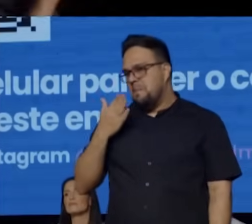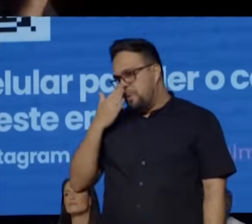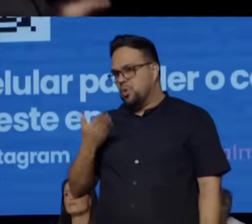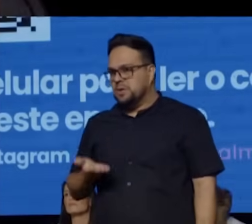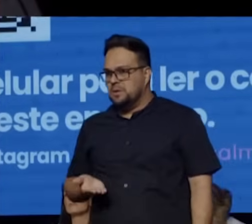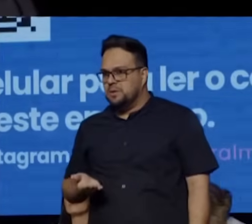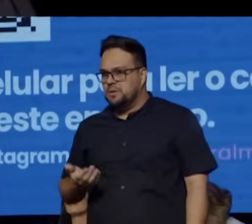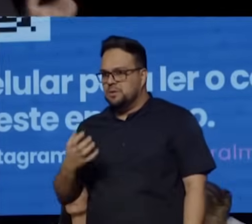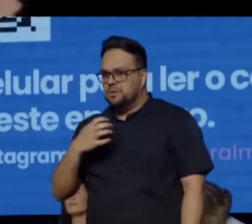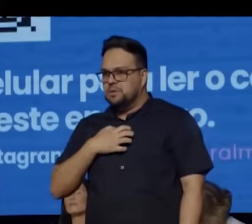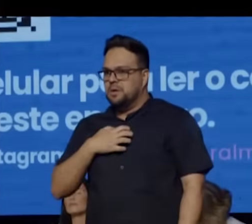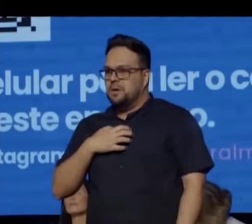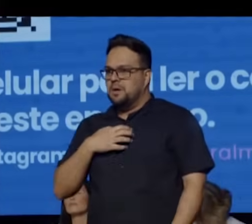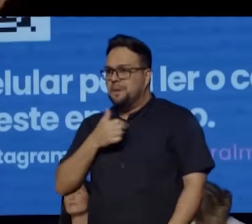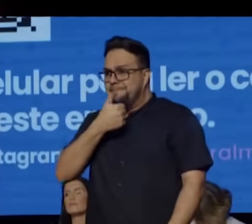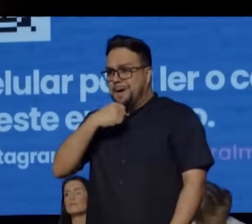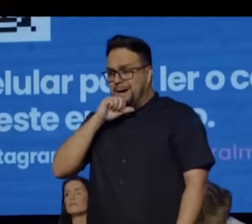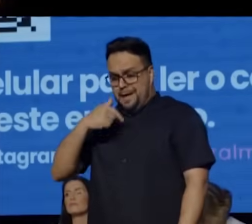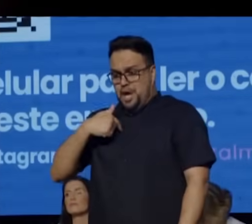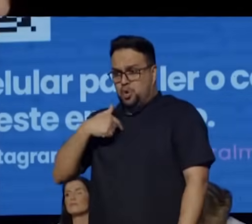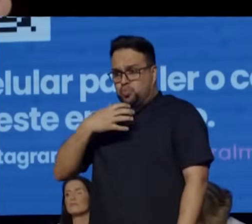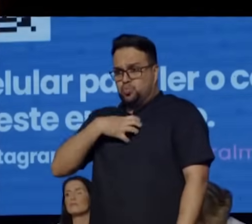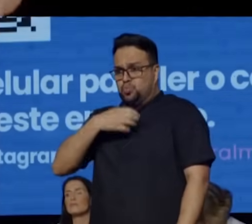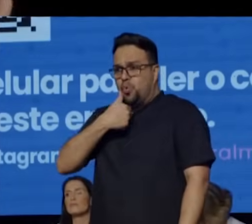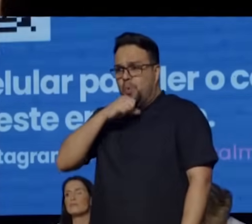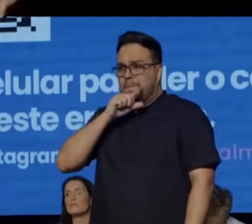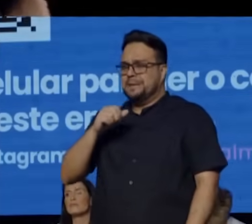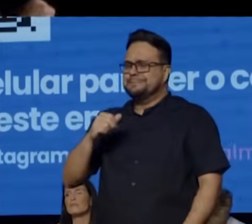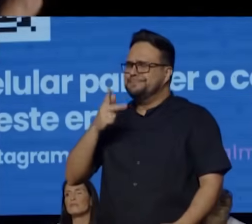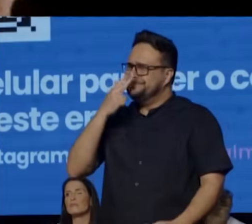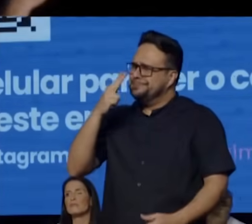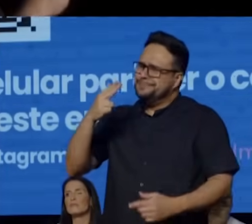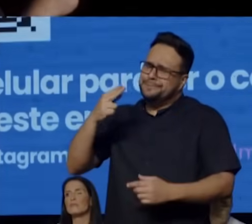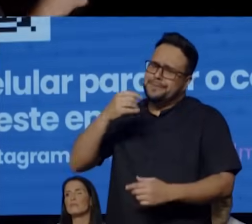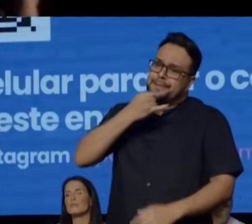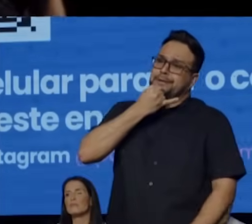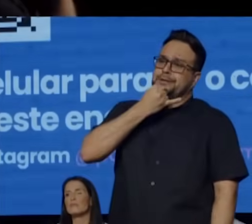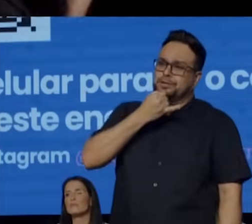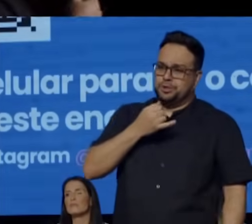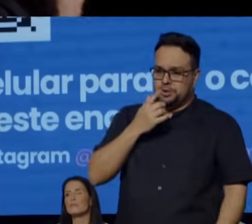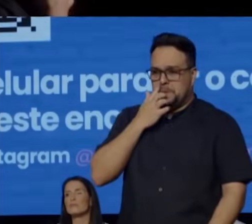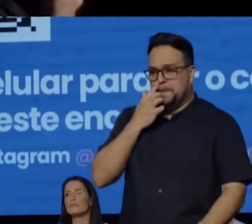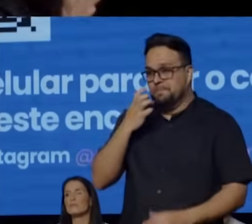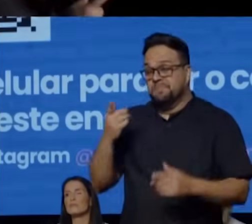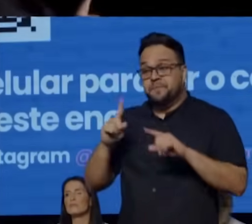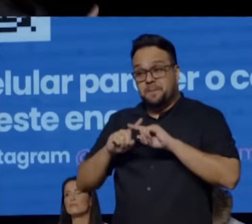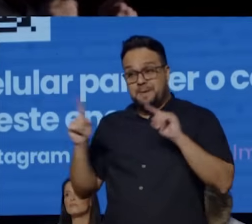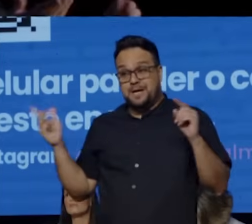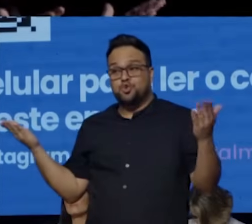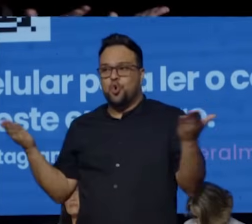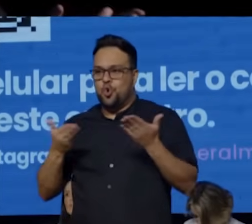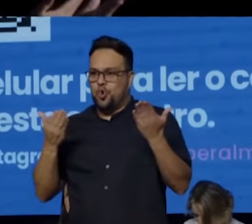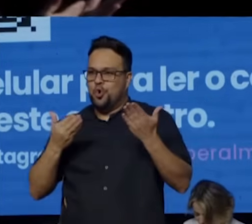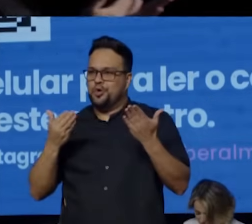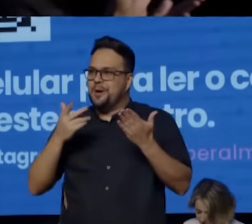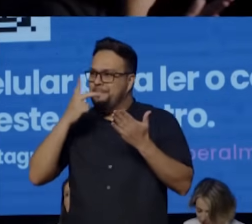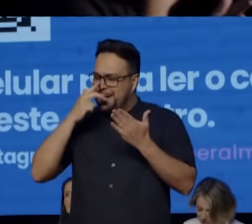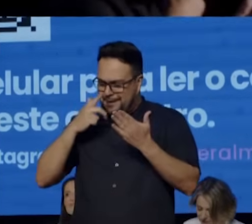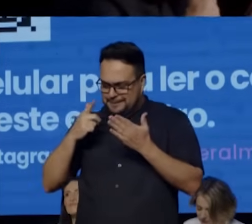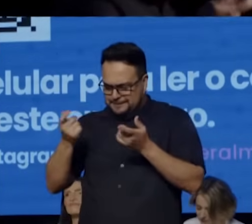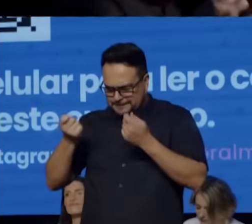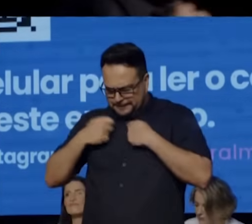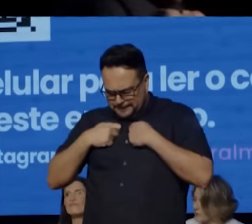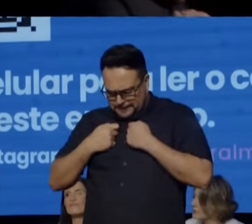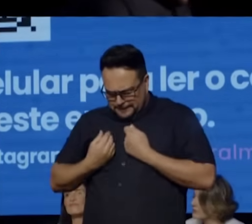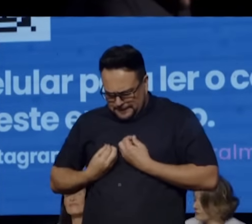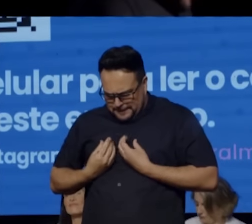Isso entristece o coração de cada mãe. Mas eu quero dizer para vocês que hoje eu sou a mulher que eu